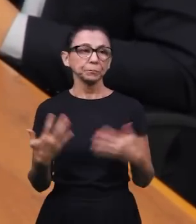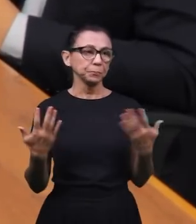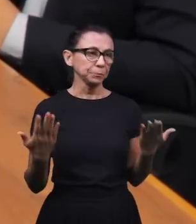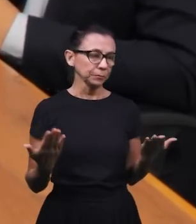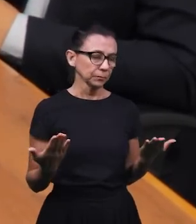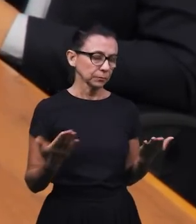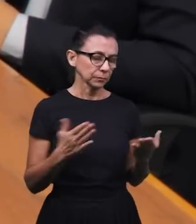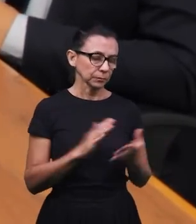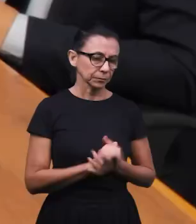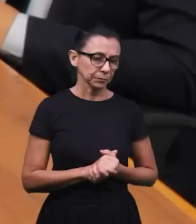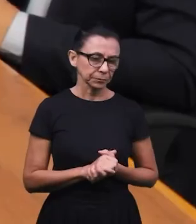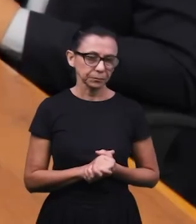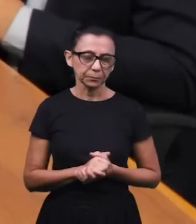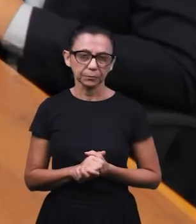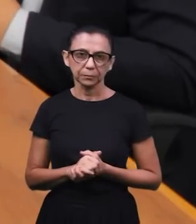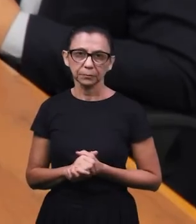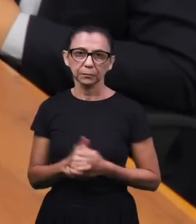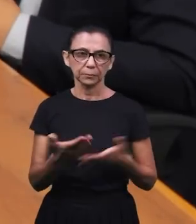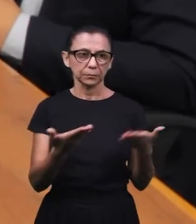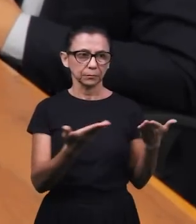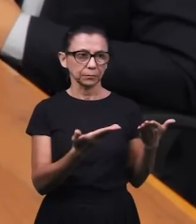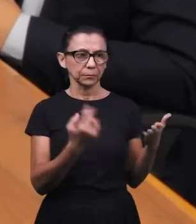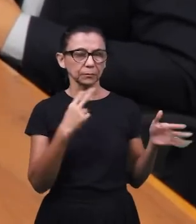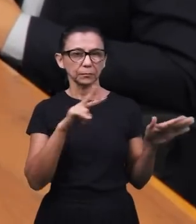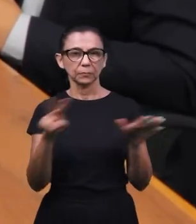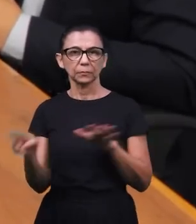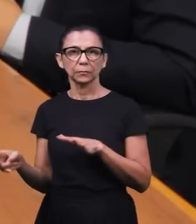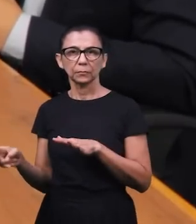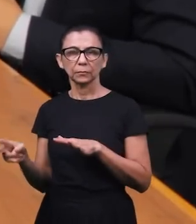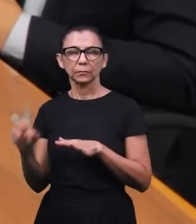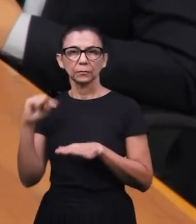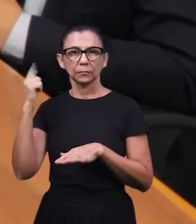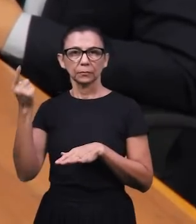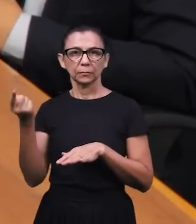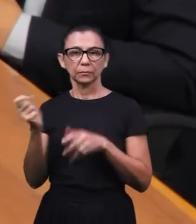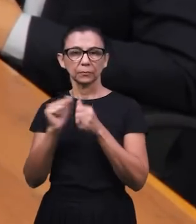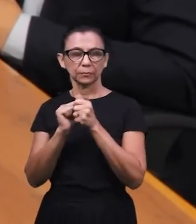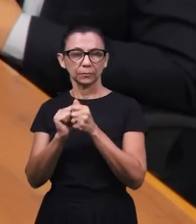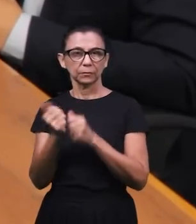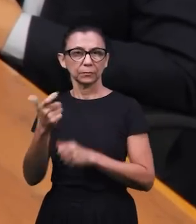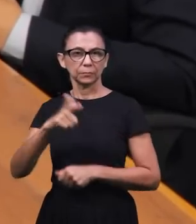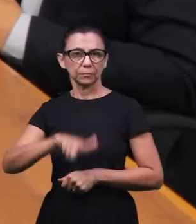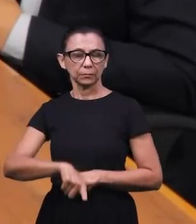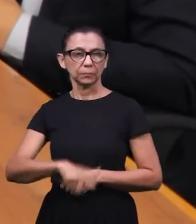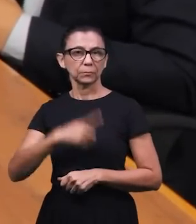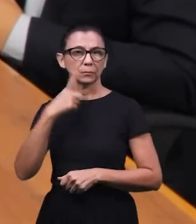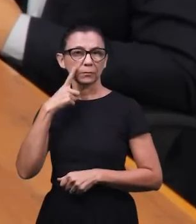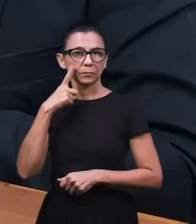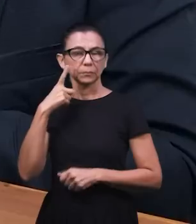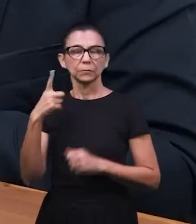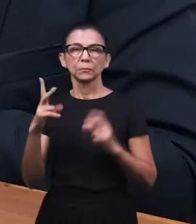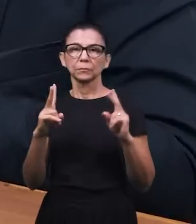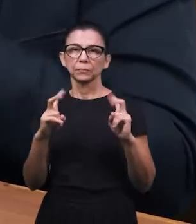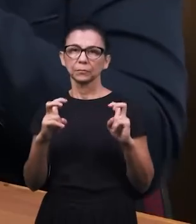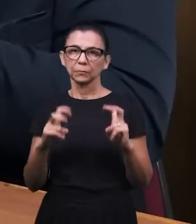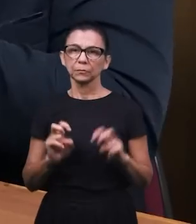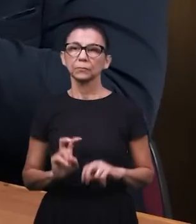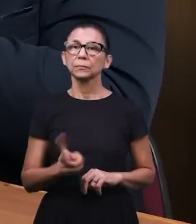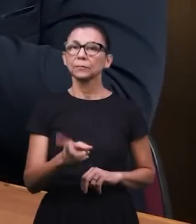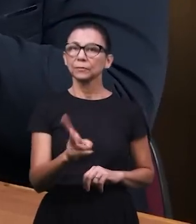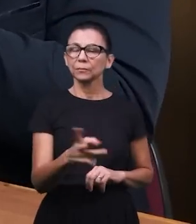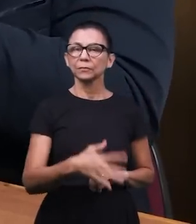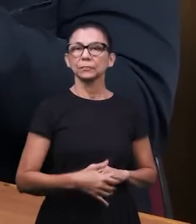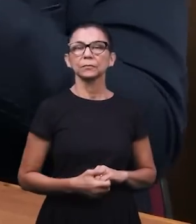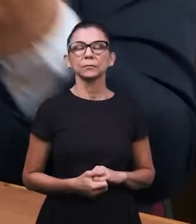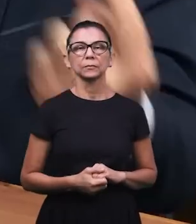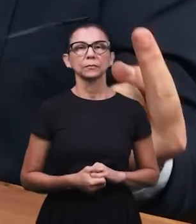Luiz, já fica aqui o convite para a semana que vem a gente estar junto mais uma vez, né, abordando esse assunto. E Luiz deu